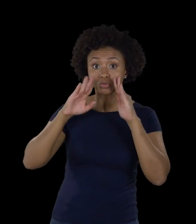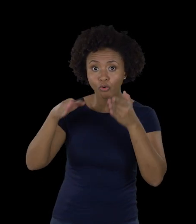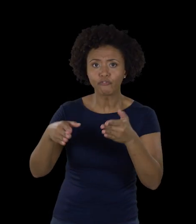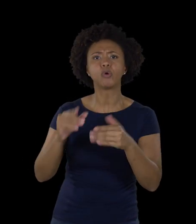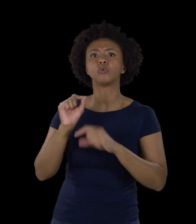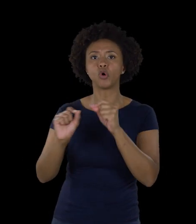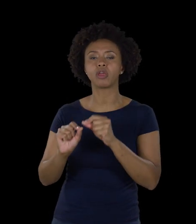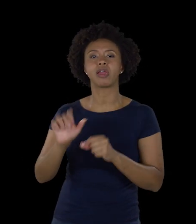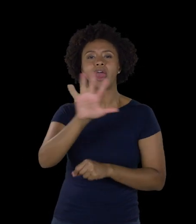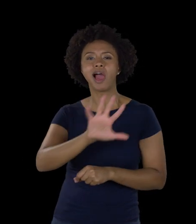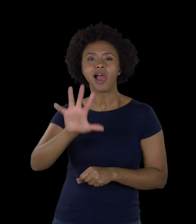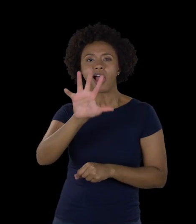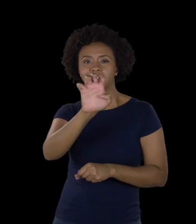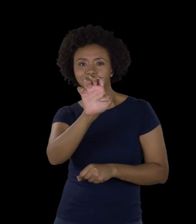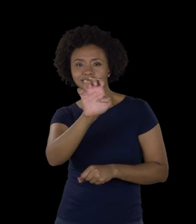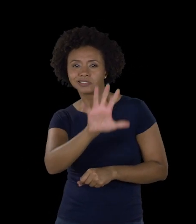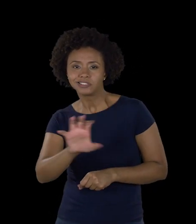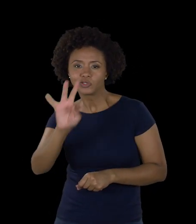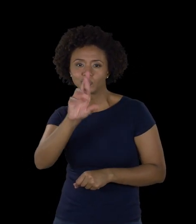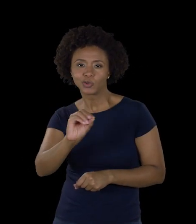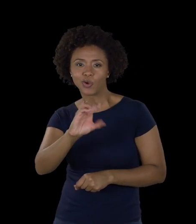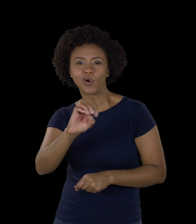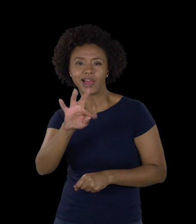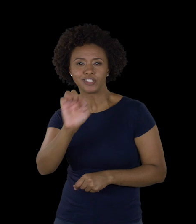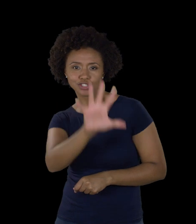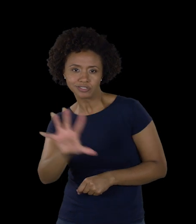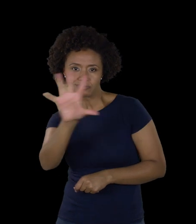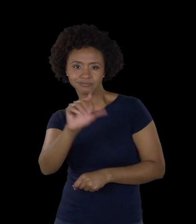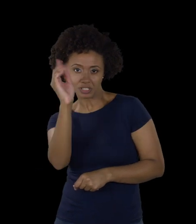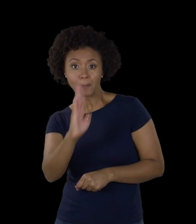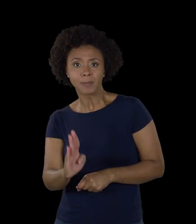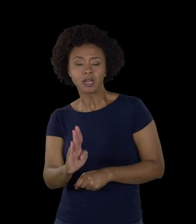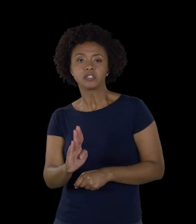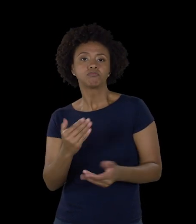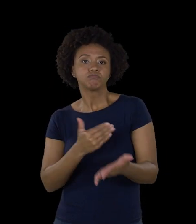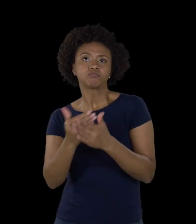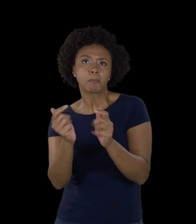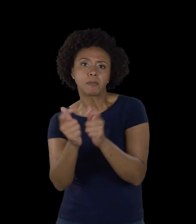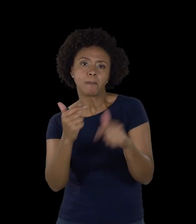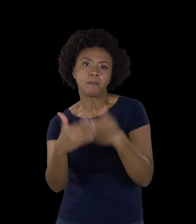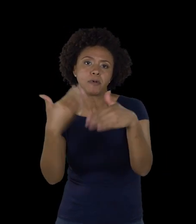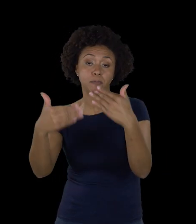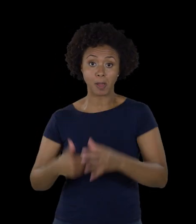região centro-oeste. A conclusão das obras de Brasília no início da década